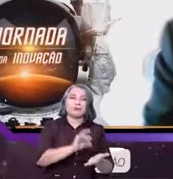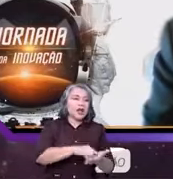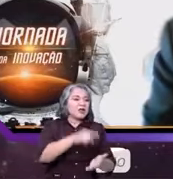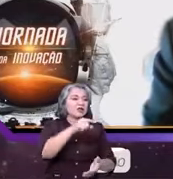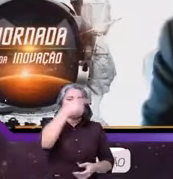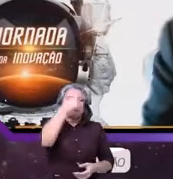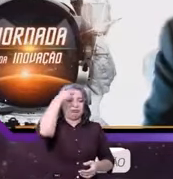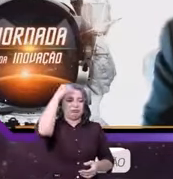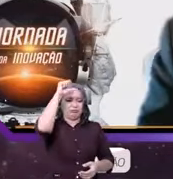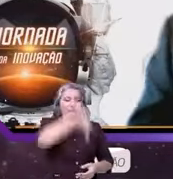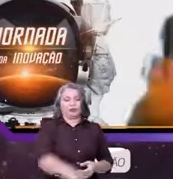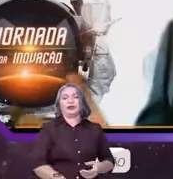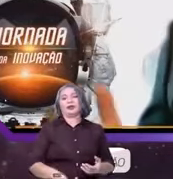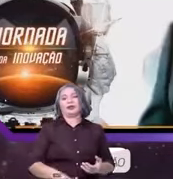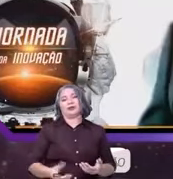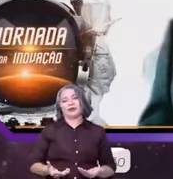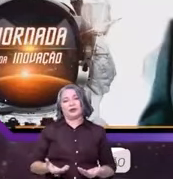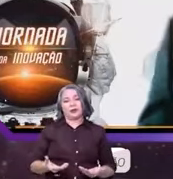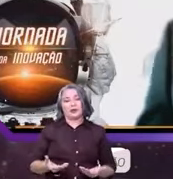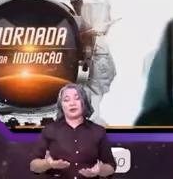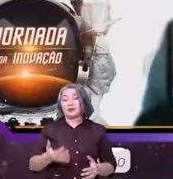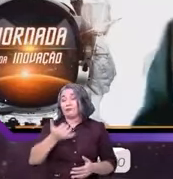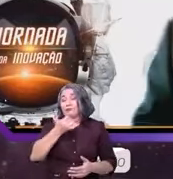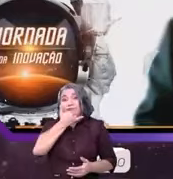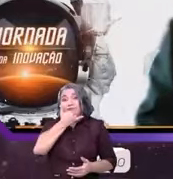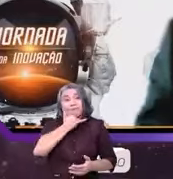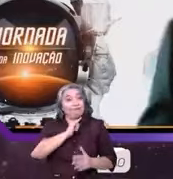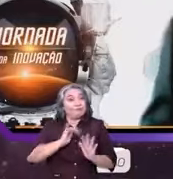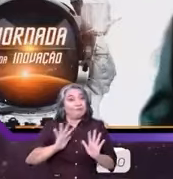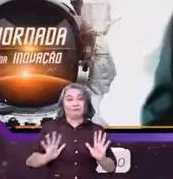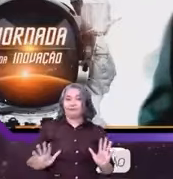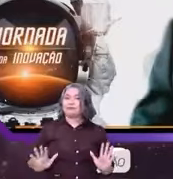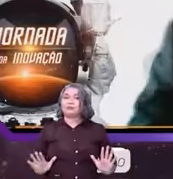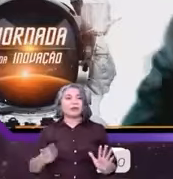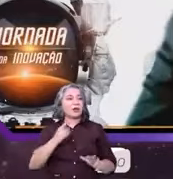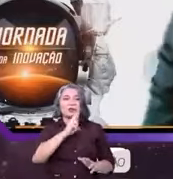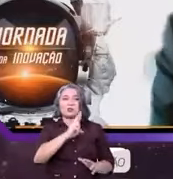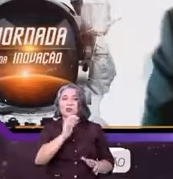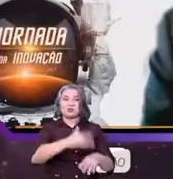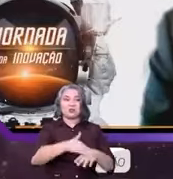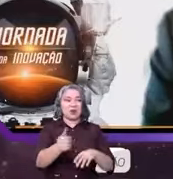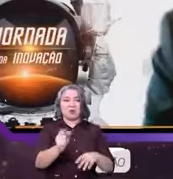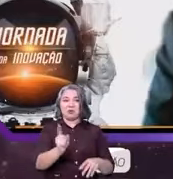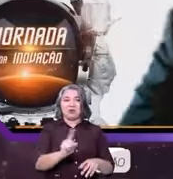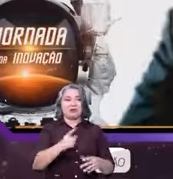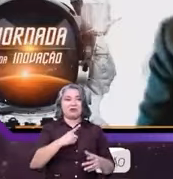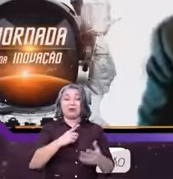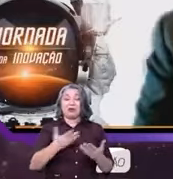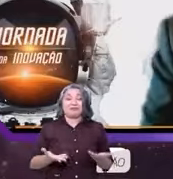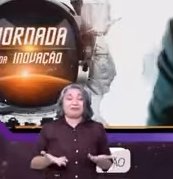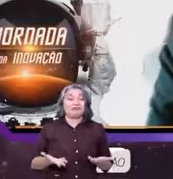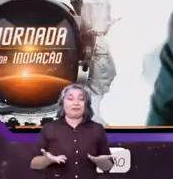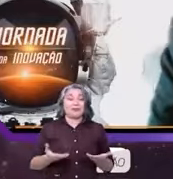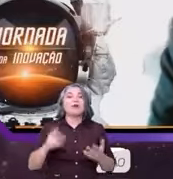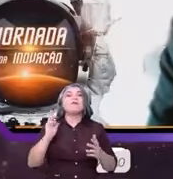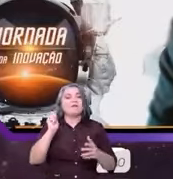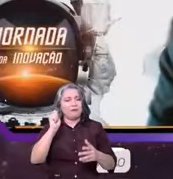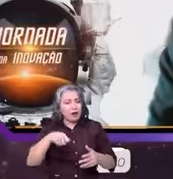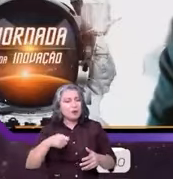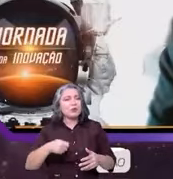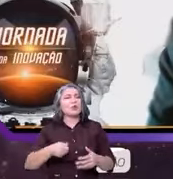boa. Sinto muito, não foi essa a solução. Essa solução, ela não é viável. Vamos tentar de